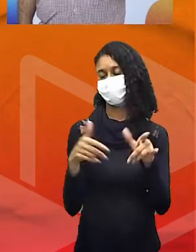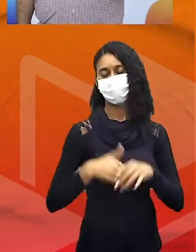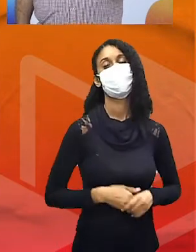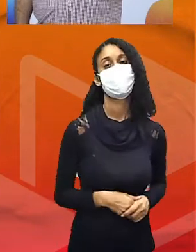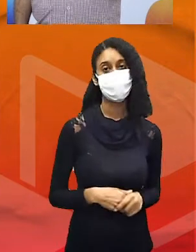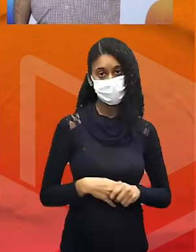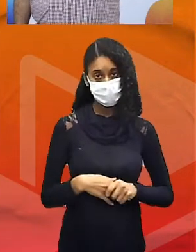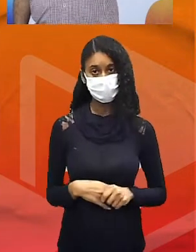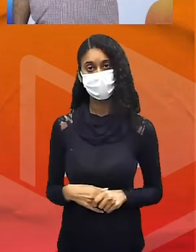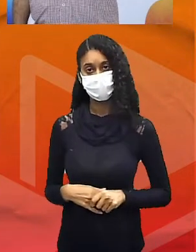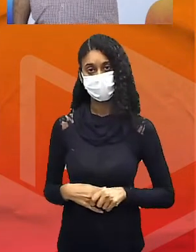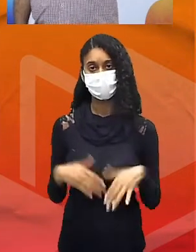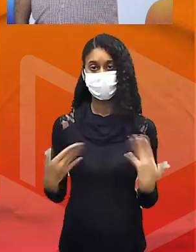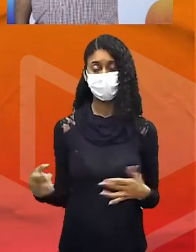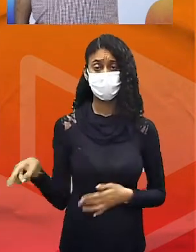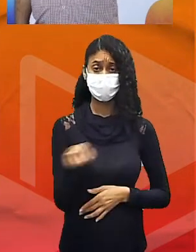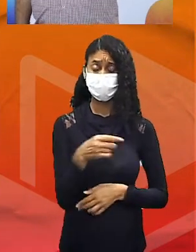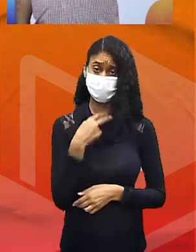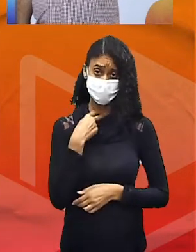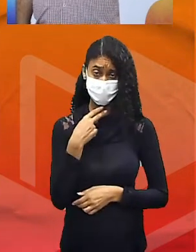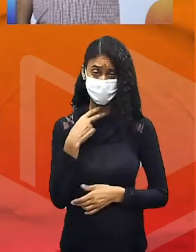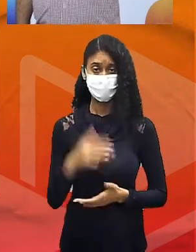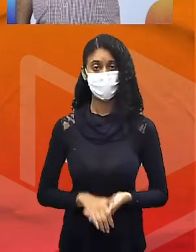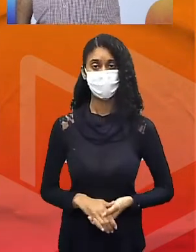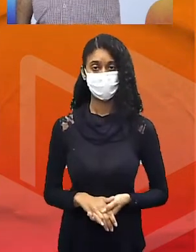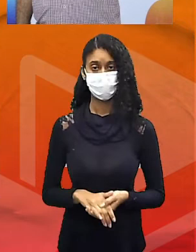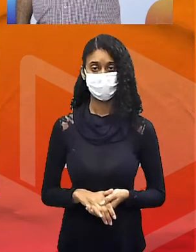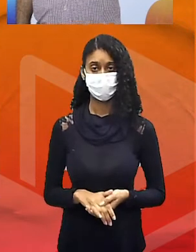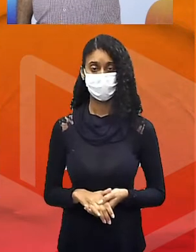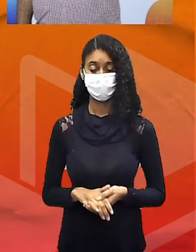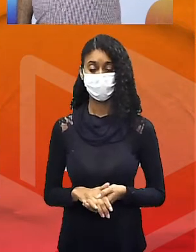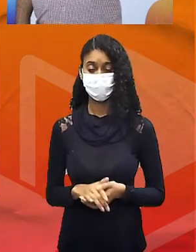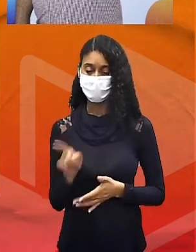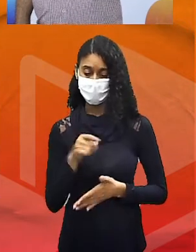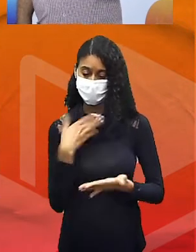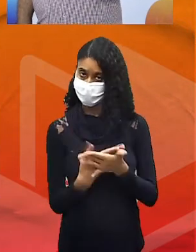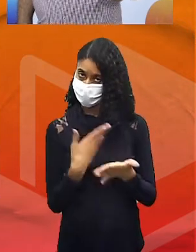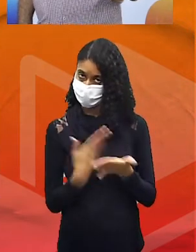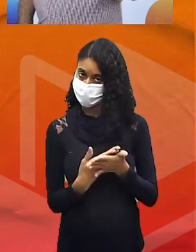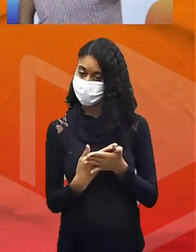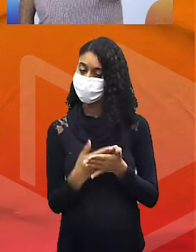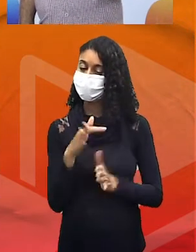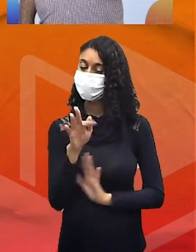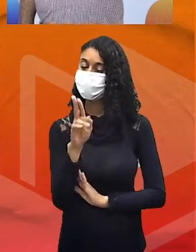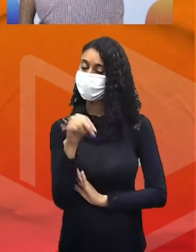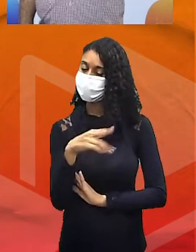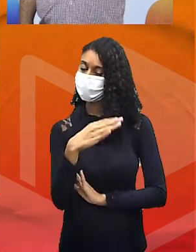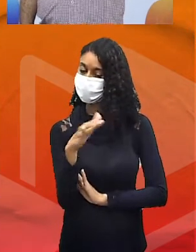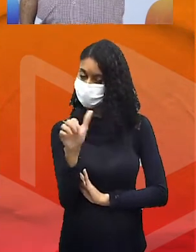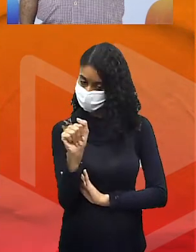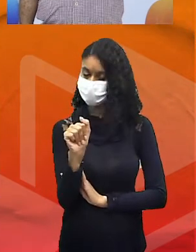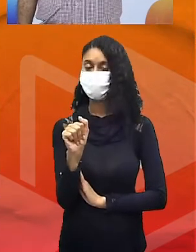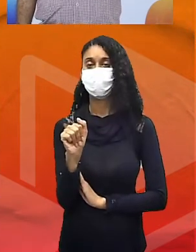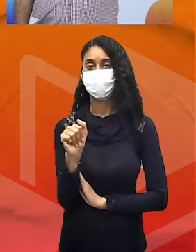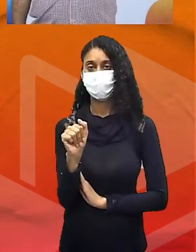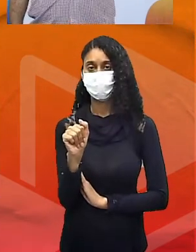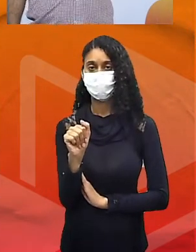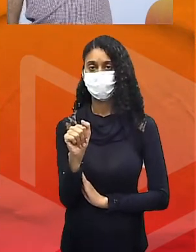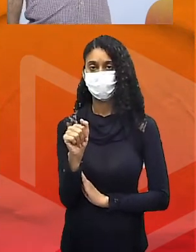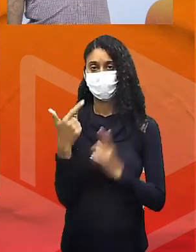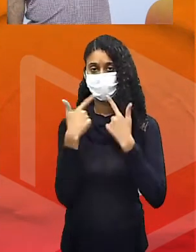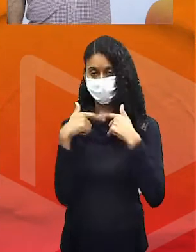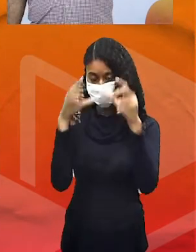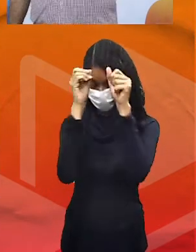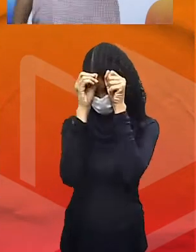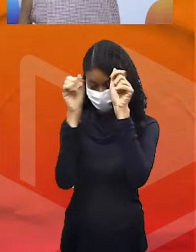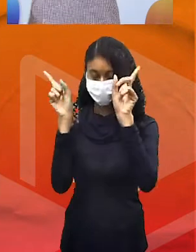bom? Então, você não pode deixar de estudar também funções da linguagem e figura de linguagem. Então,